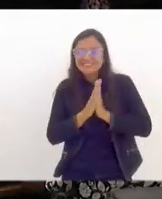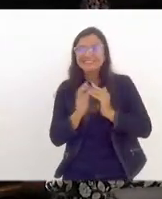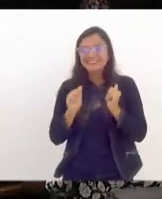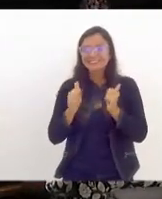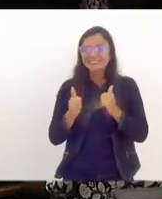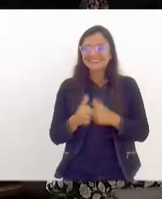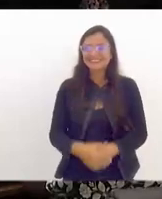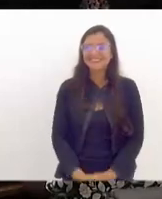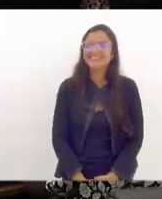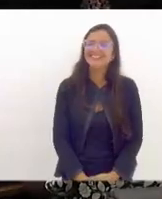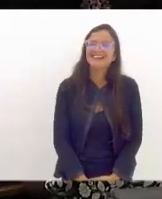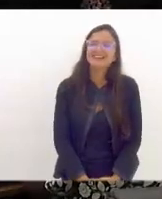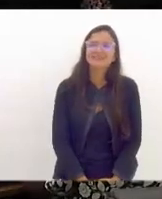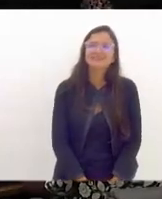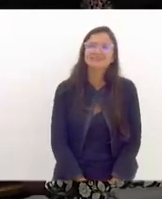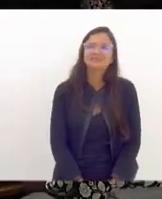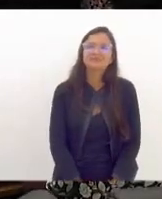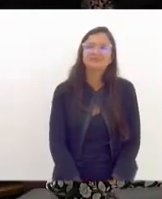Camarão